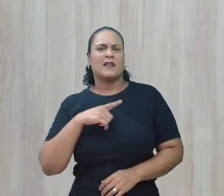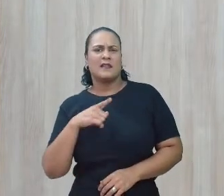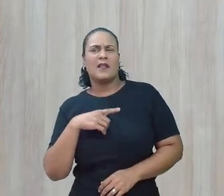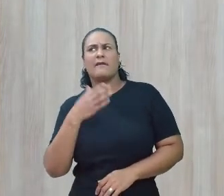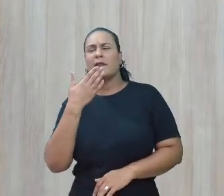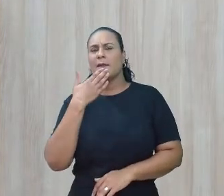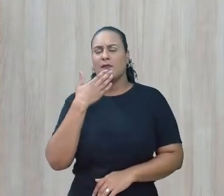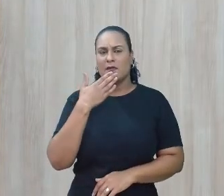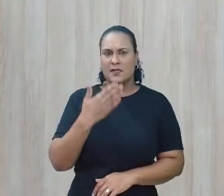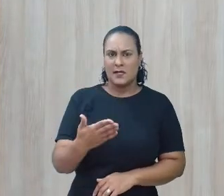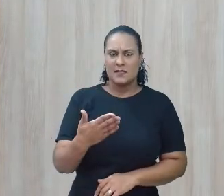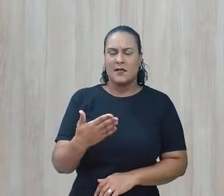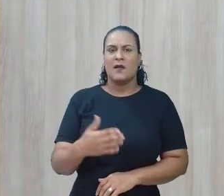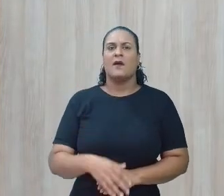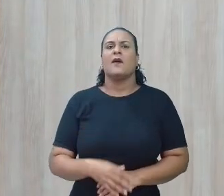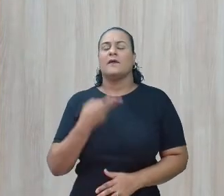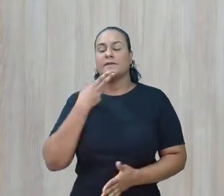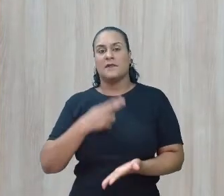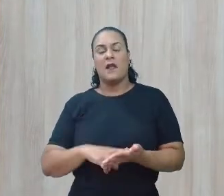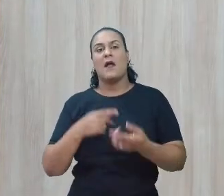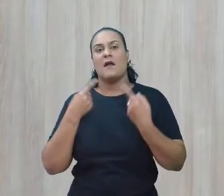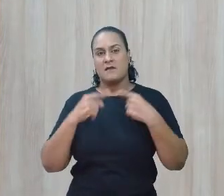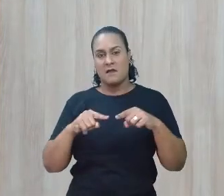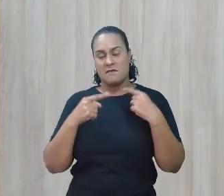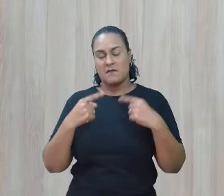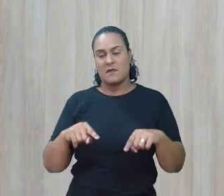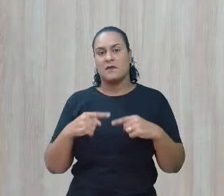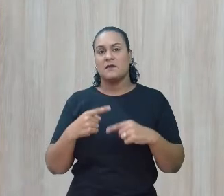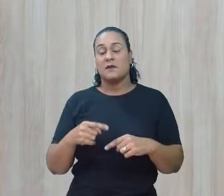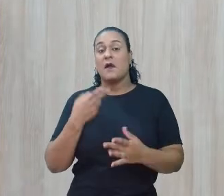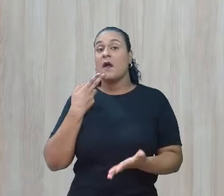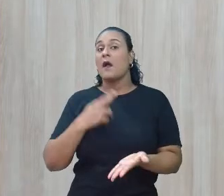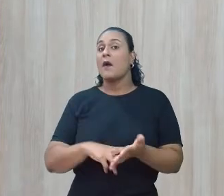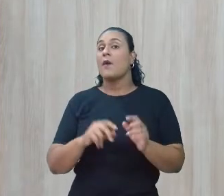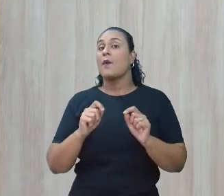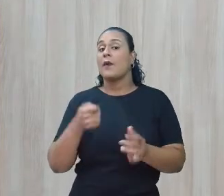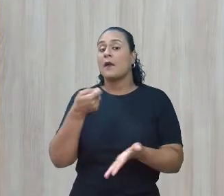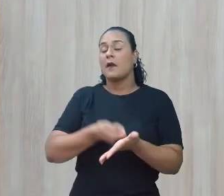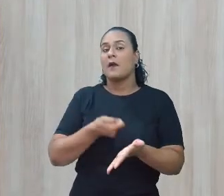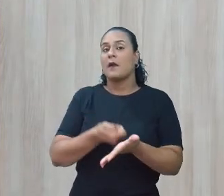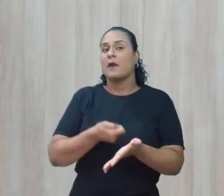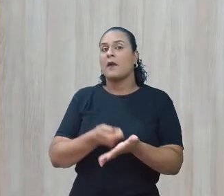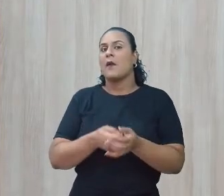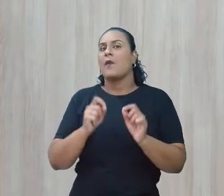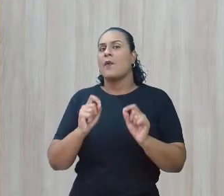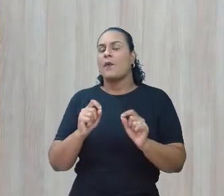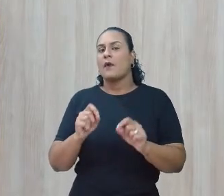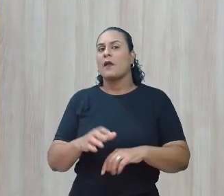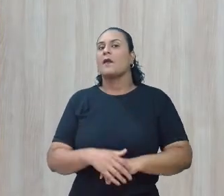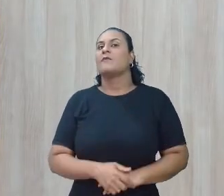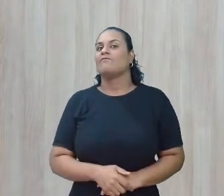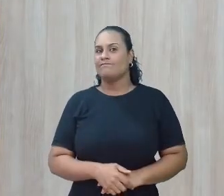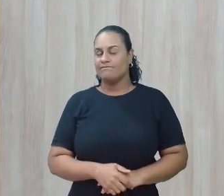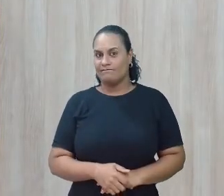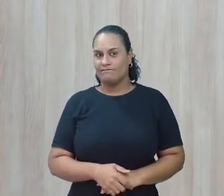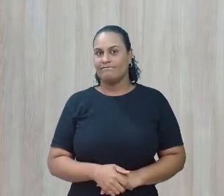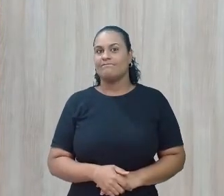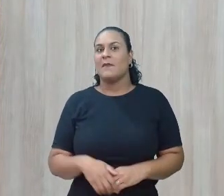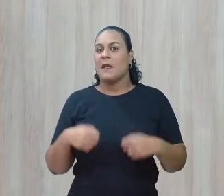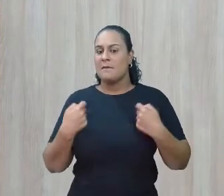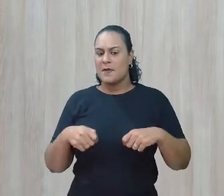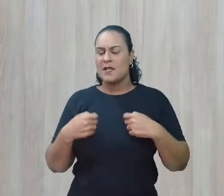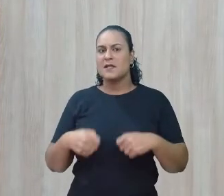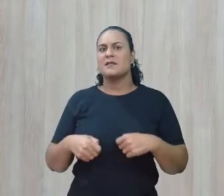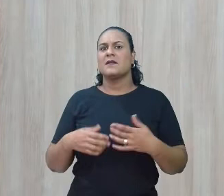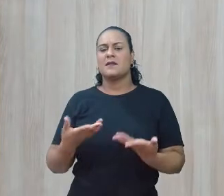solicitação, já viu carta de reclamação, que são cartas que o quê? Exigem o quê? Um argumento. Exigem uma defesa do